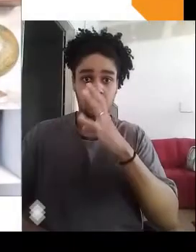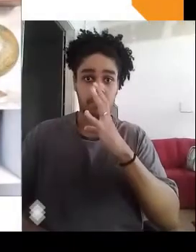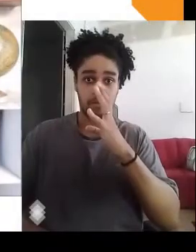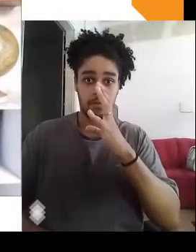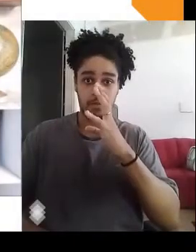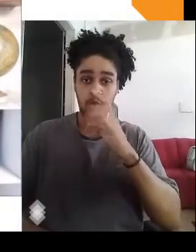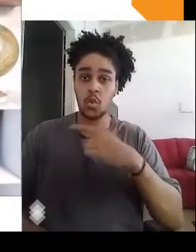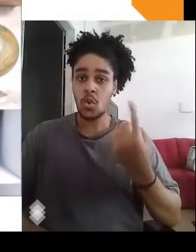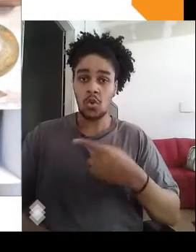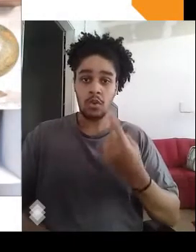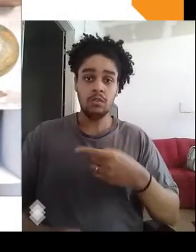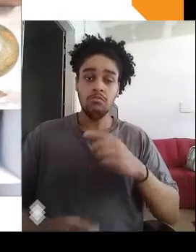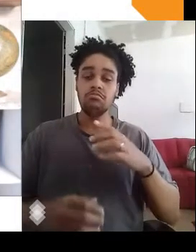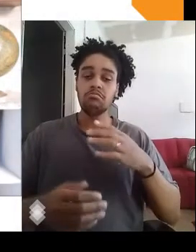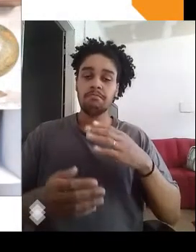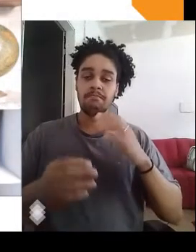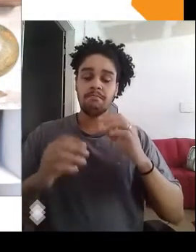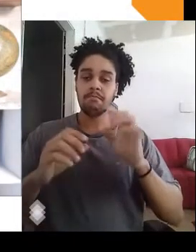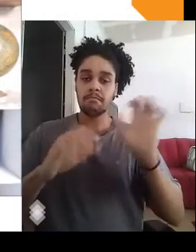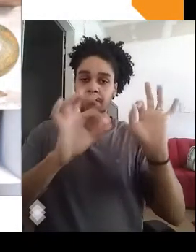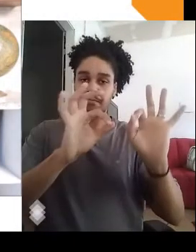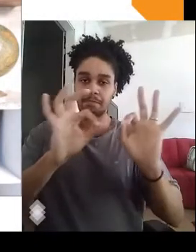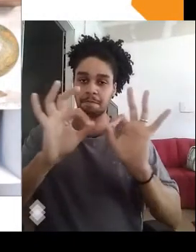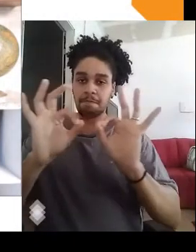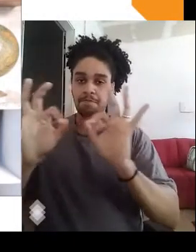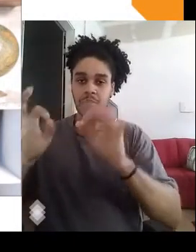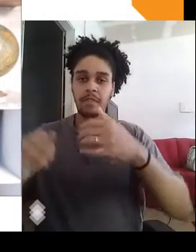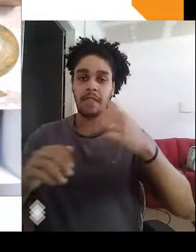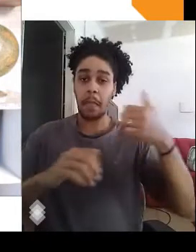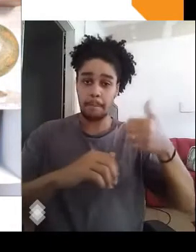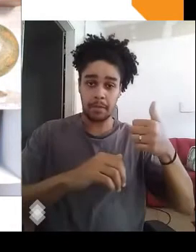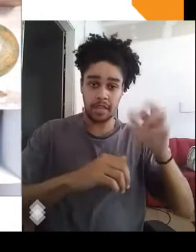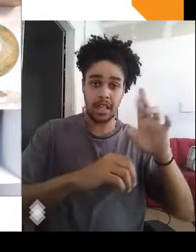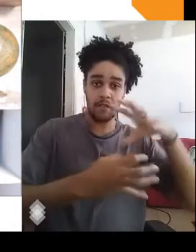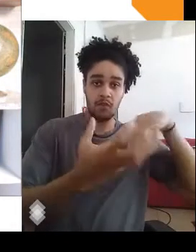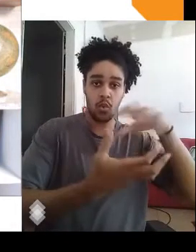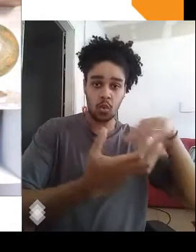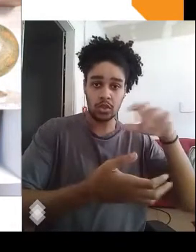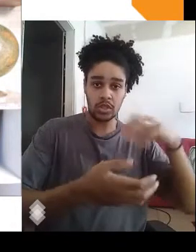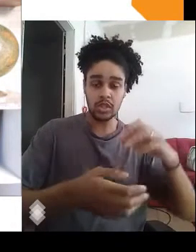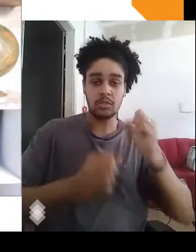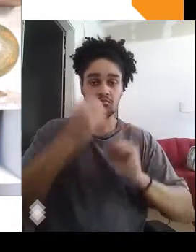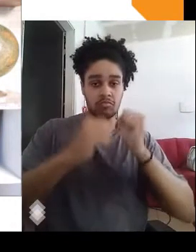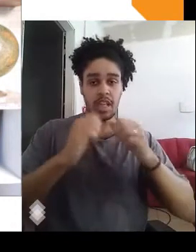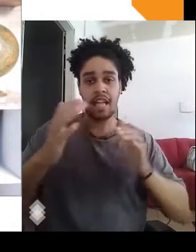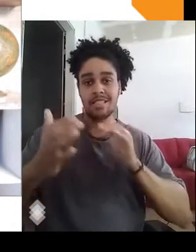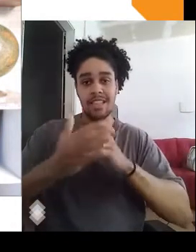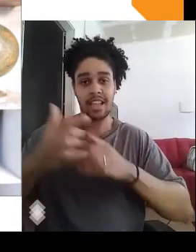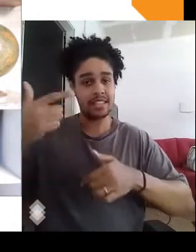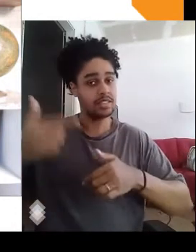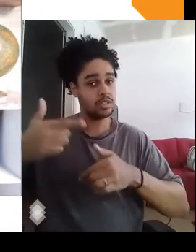Como vocês puderam observar, nós passamos aí uma sequência que vai desde a primeira Revolução Industrial